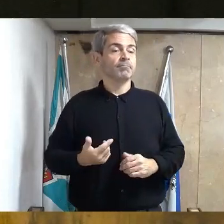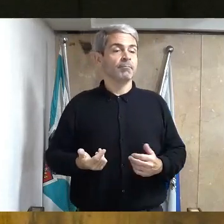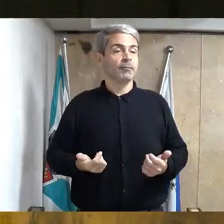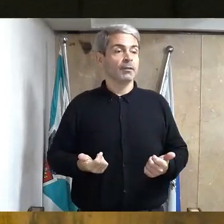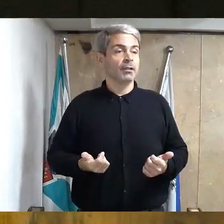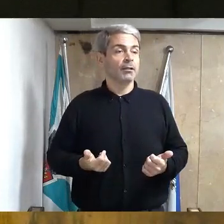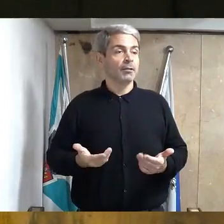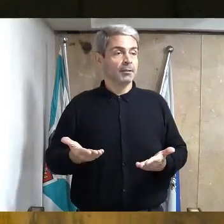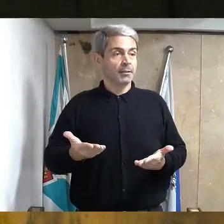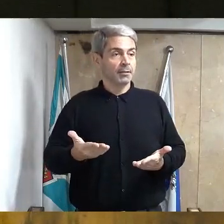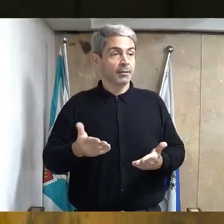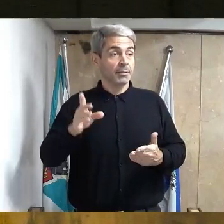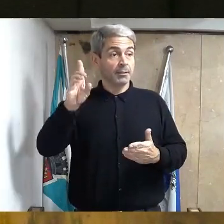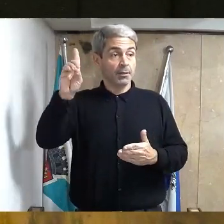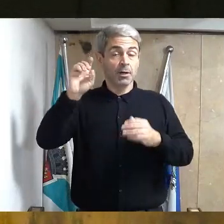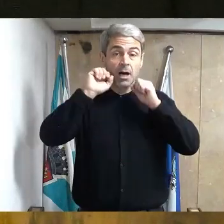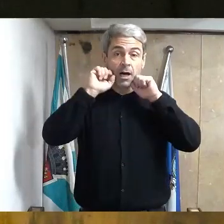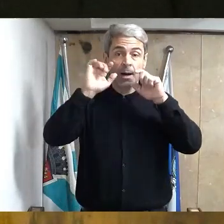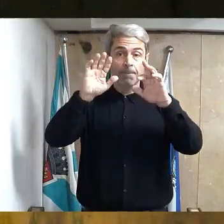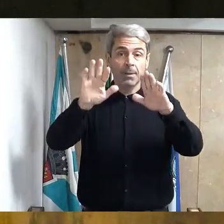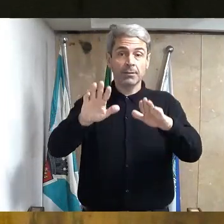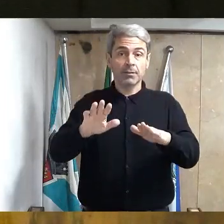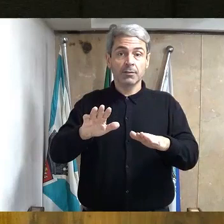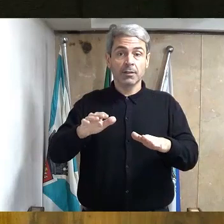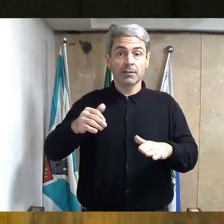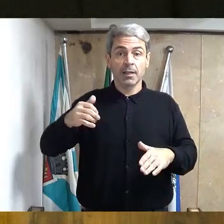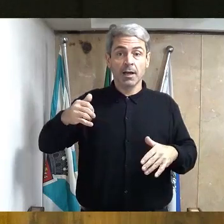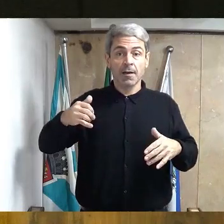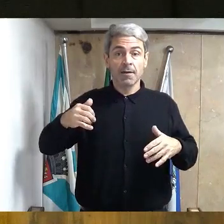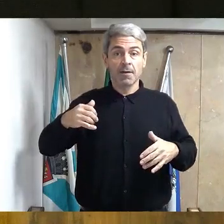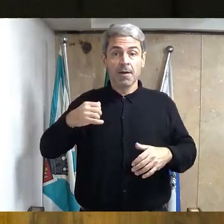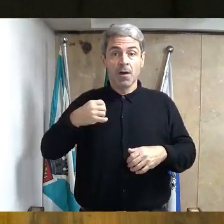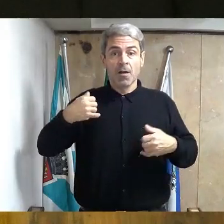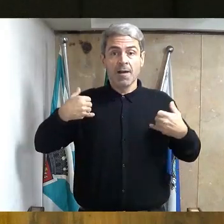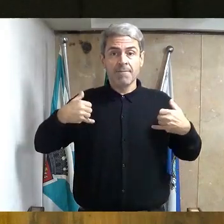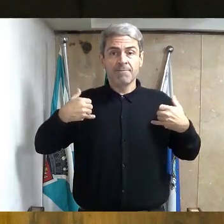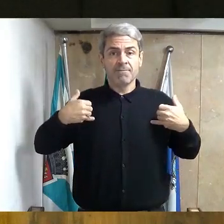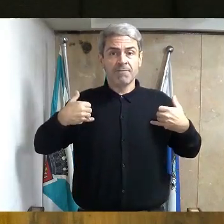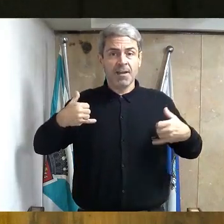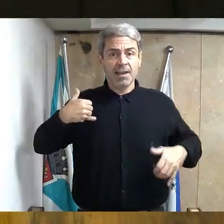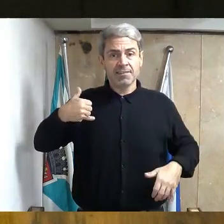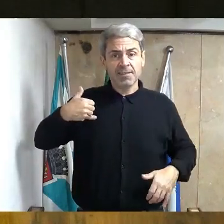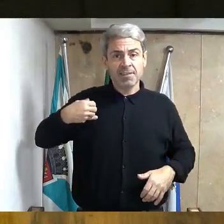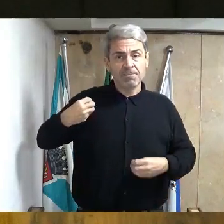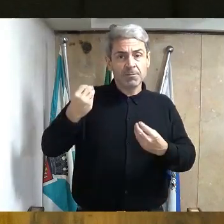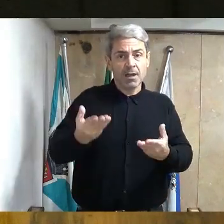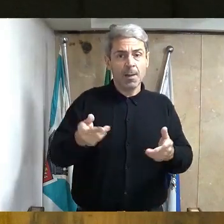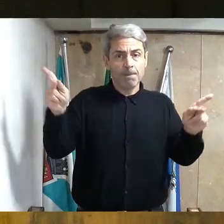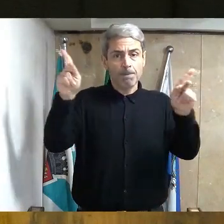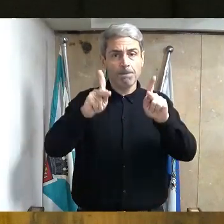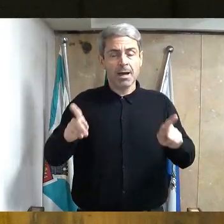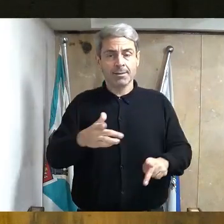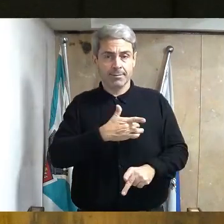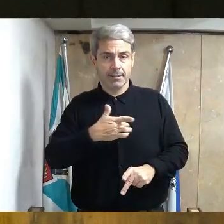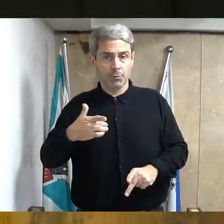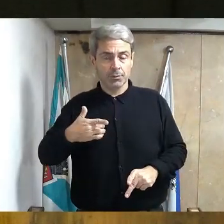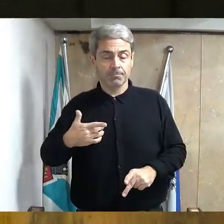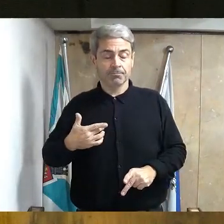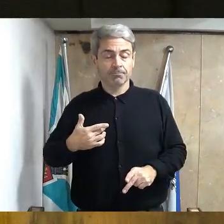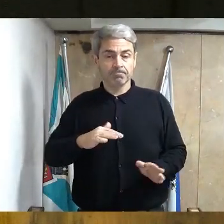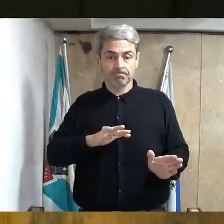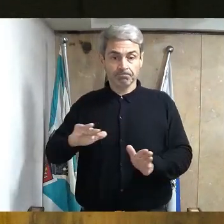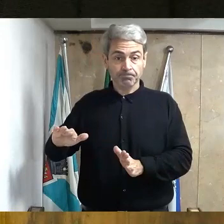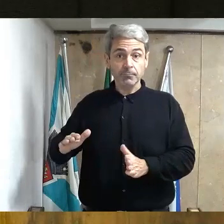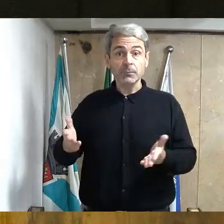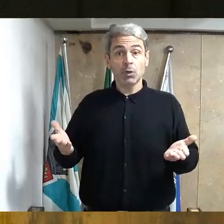Que Papai do Céu abençoe e te dê muitos anos de vida, com muita saúde e paz, Tomás. Usa a tribuna no